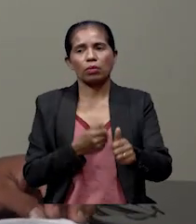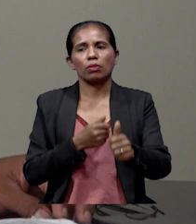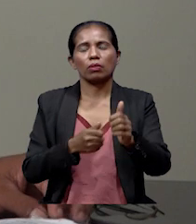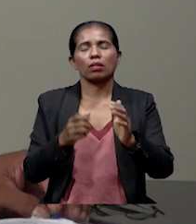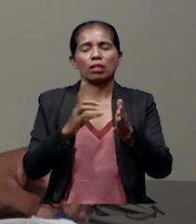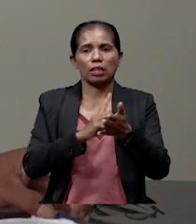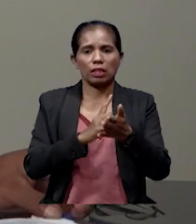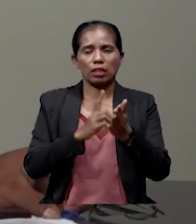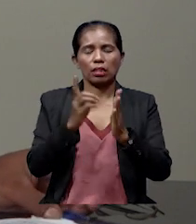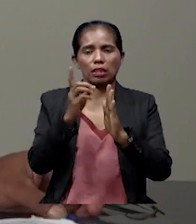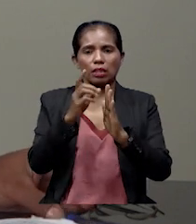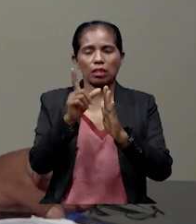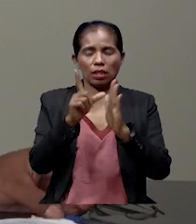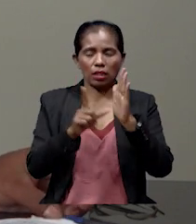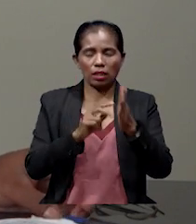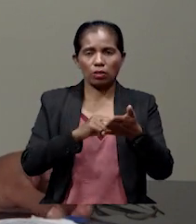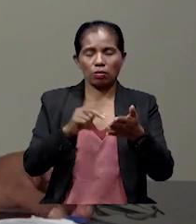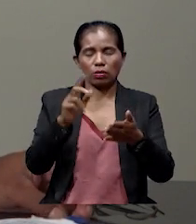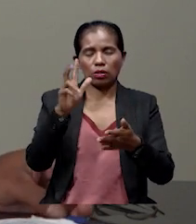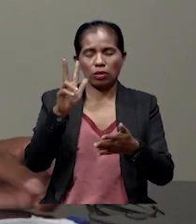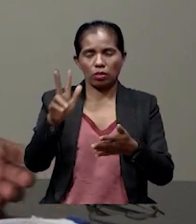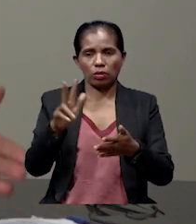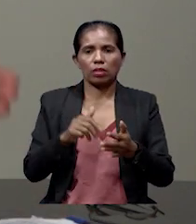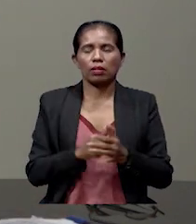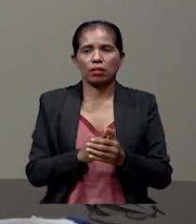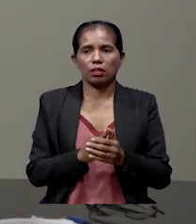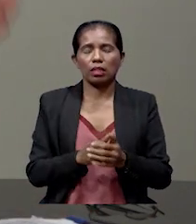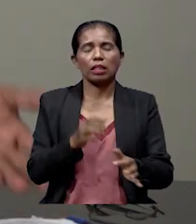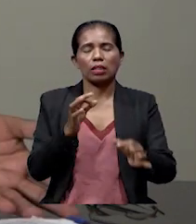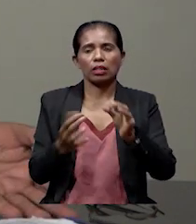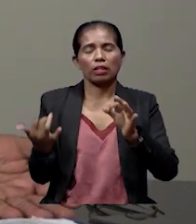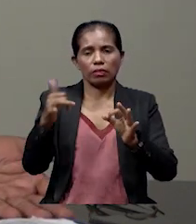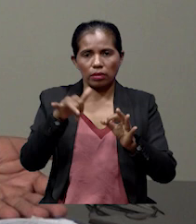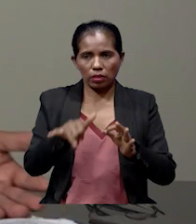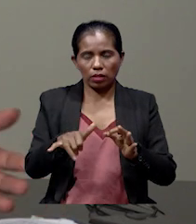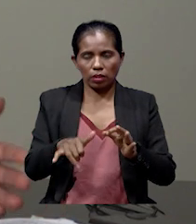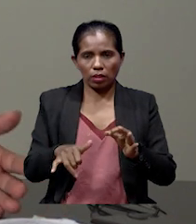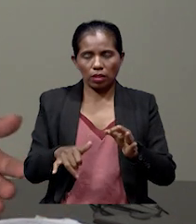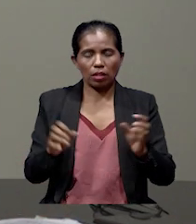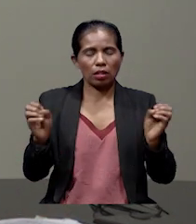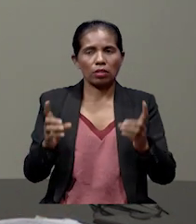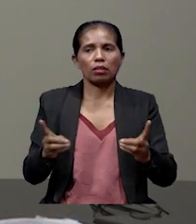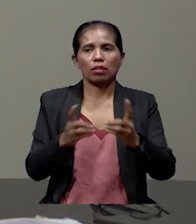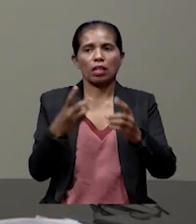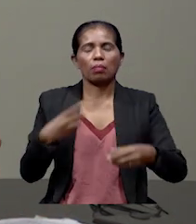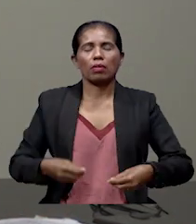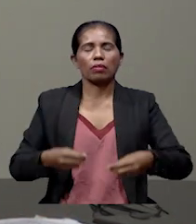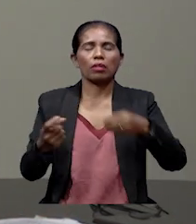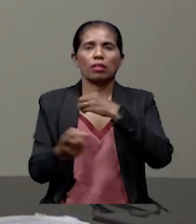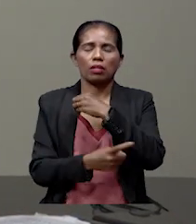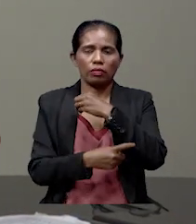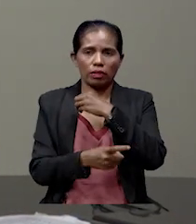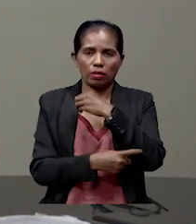2 barra 2003 né até tem que estar. Quando se era quando contra primeiro anto sensação sensação